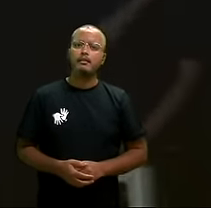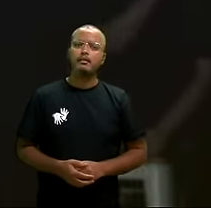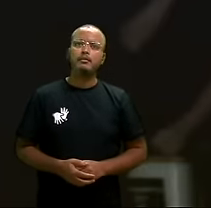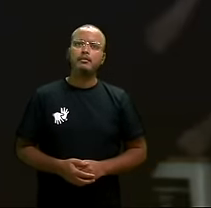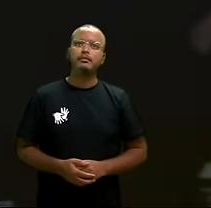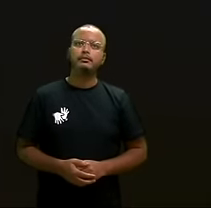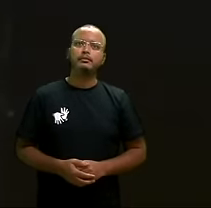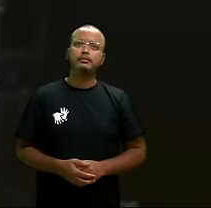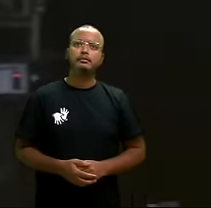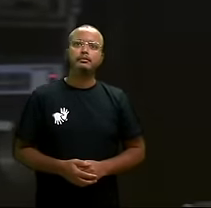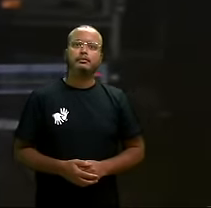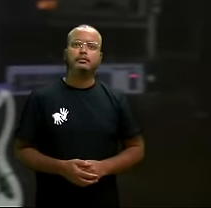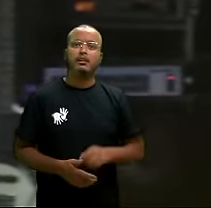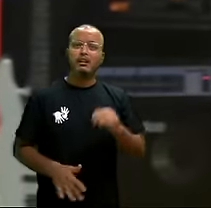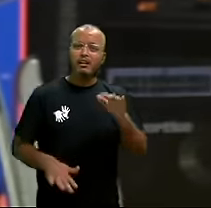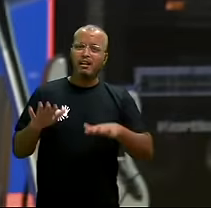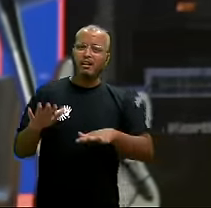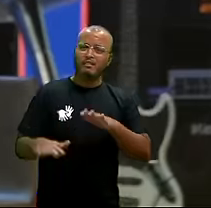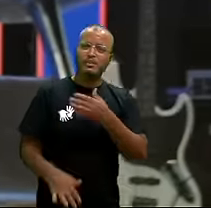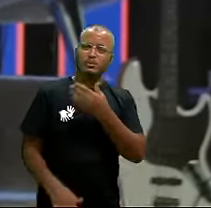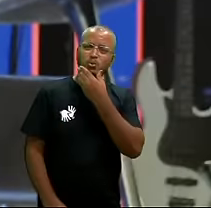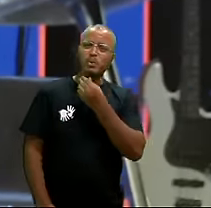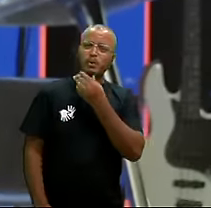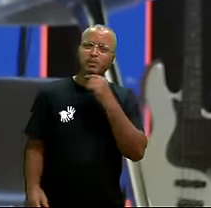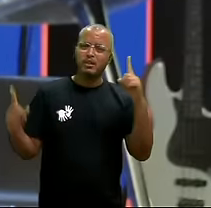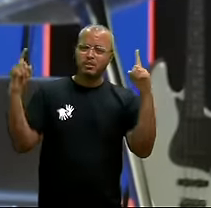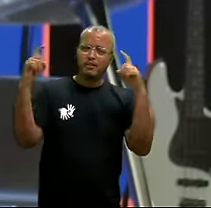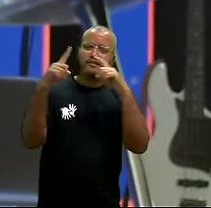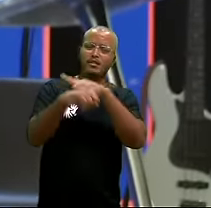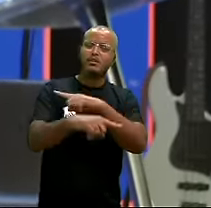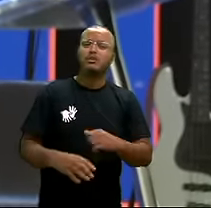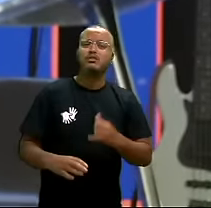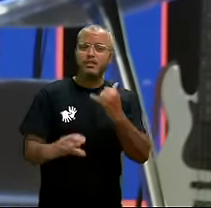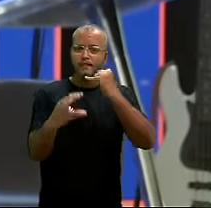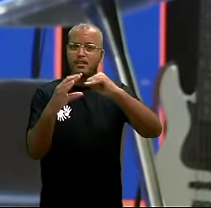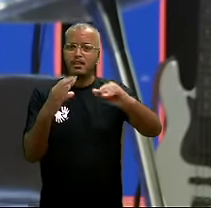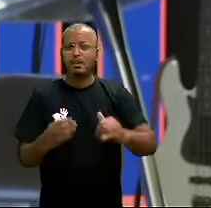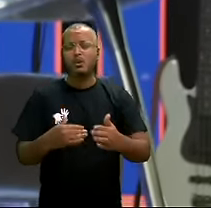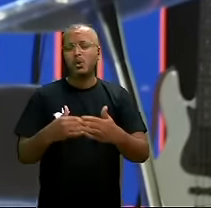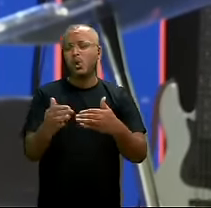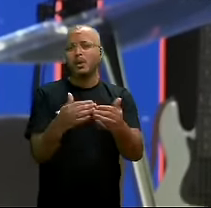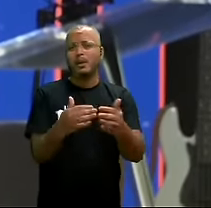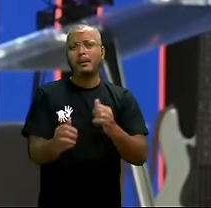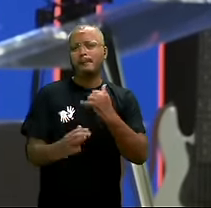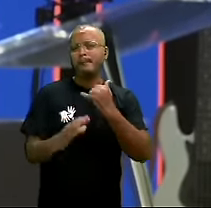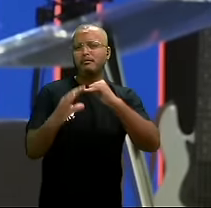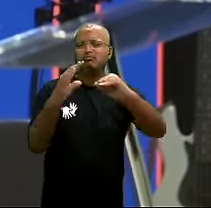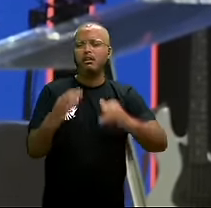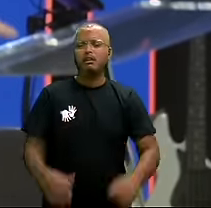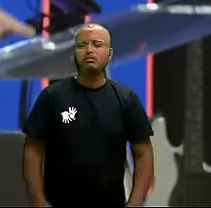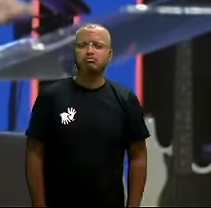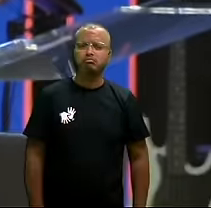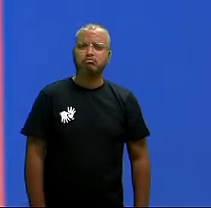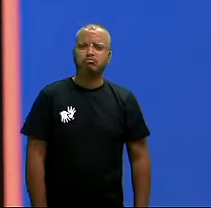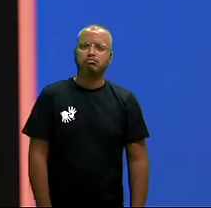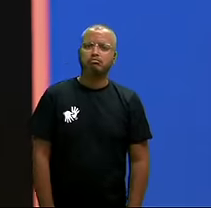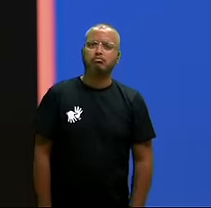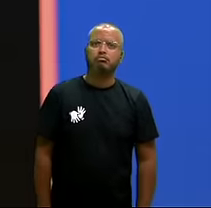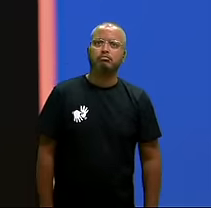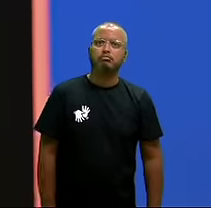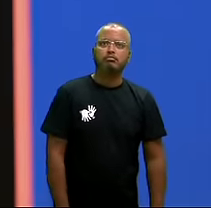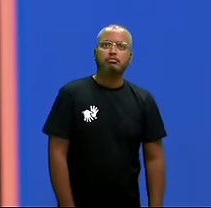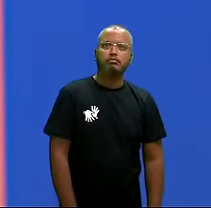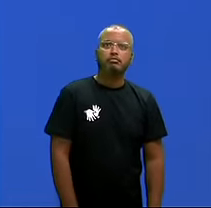O cabra tem dificuldade de mandar um emoji. Qualquer emoji, irmão, só para reagir. Não